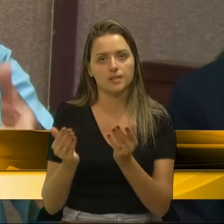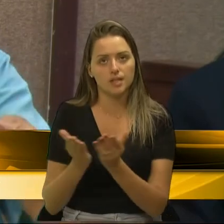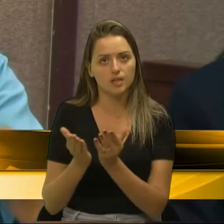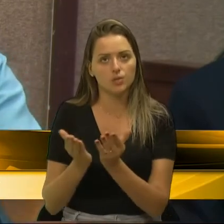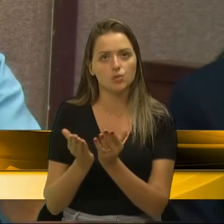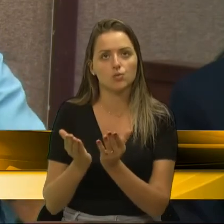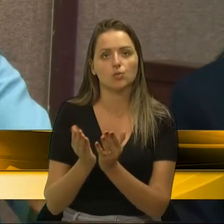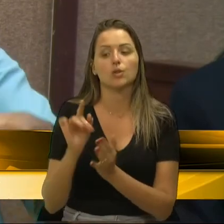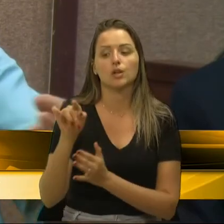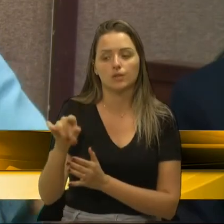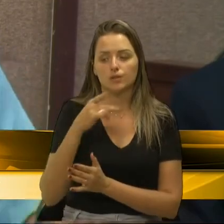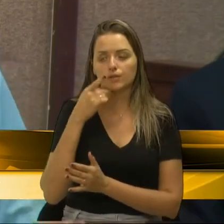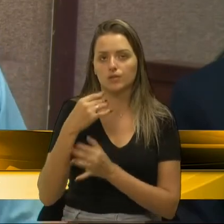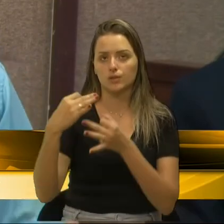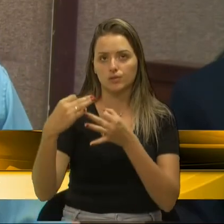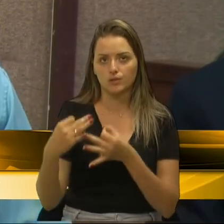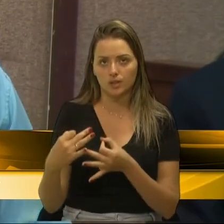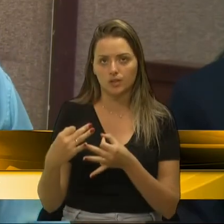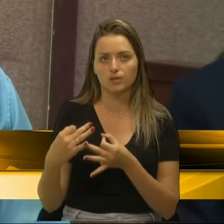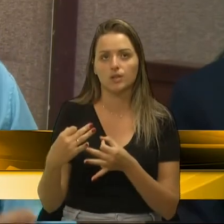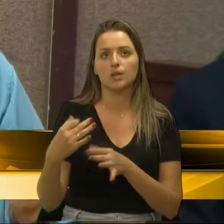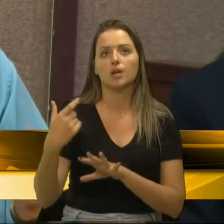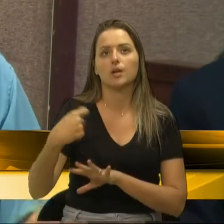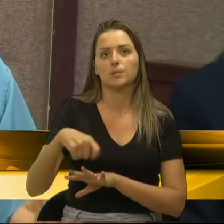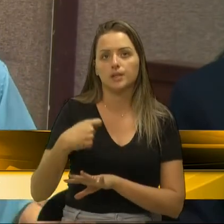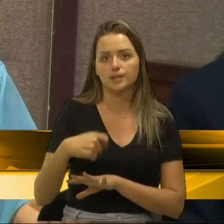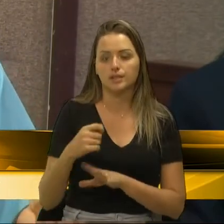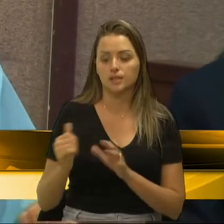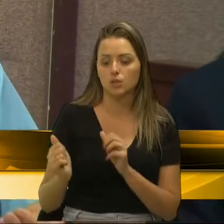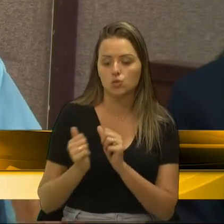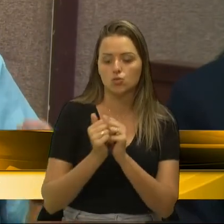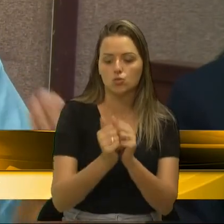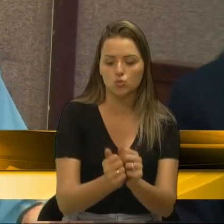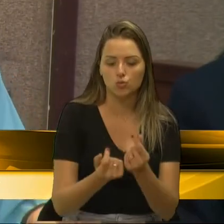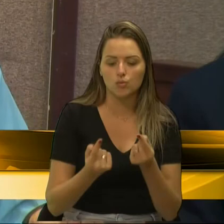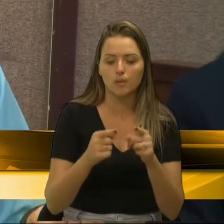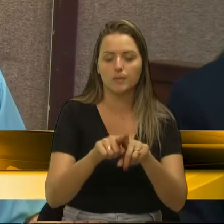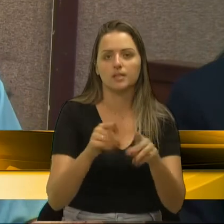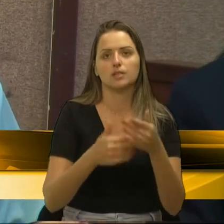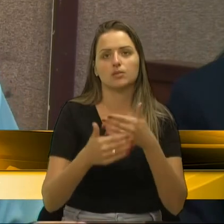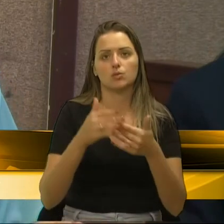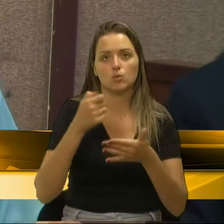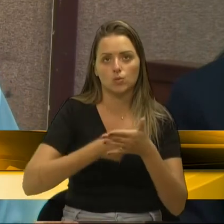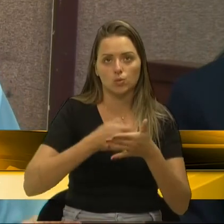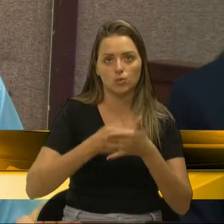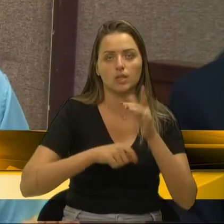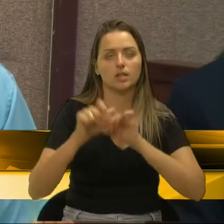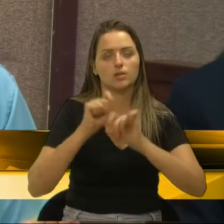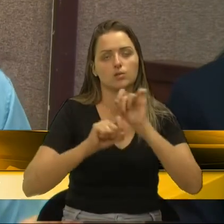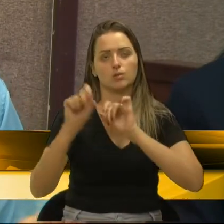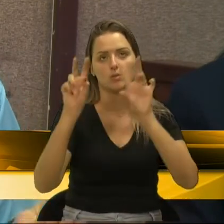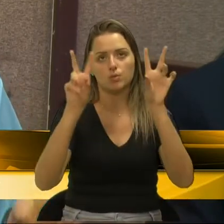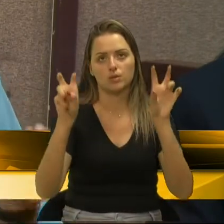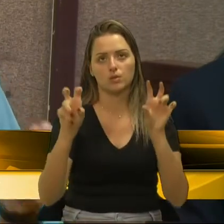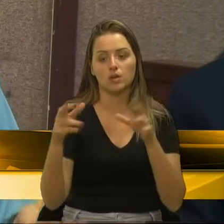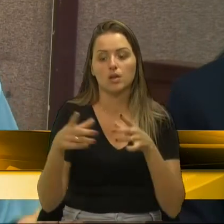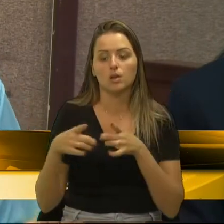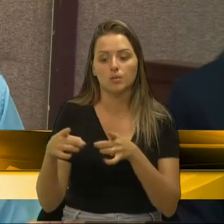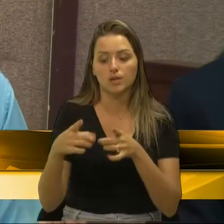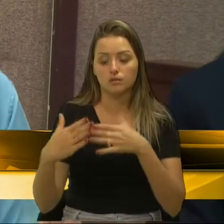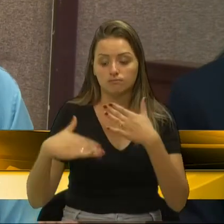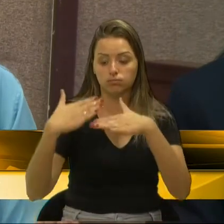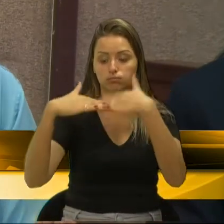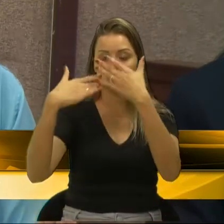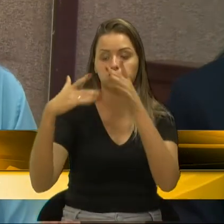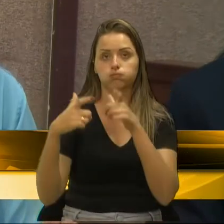e você colocou bem, nós temos que se juntar, nós vereadores, e ir à luta sobre essa questão, porque hoje está